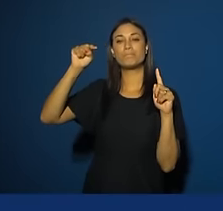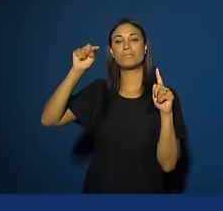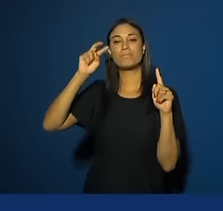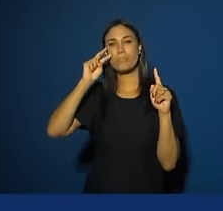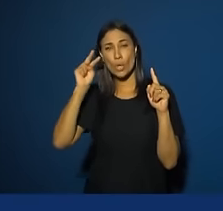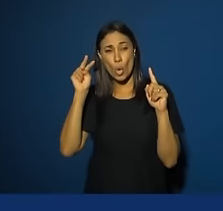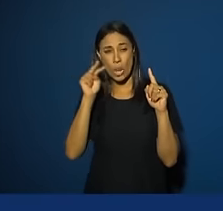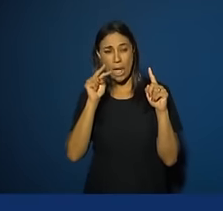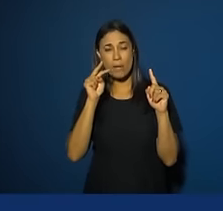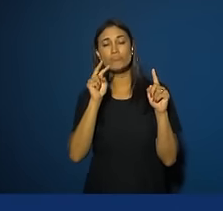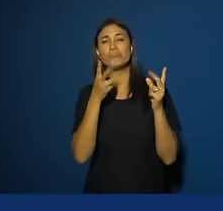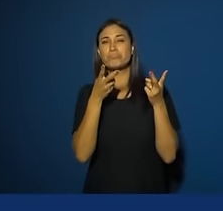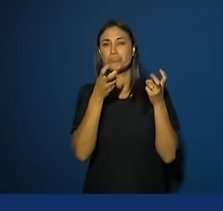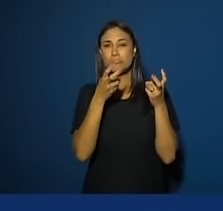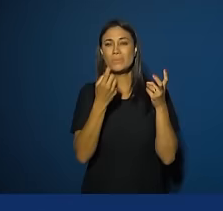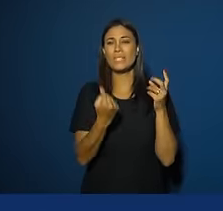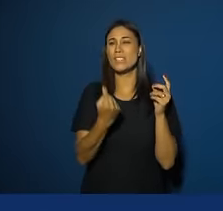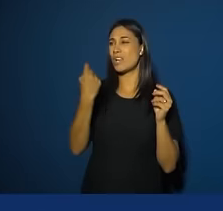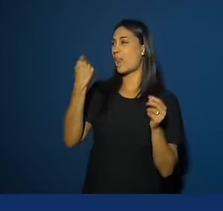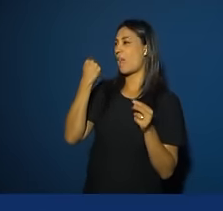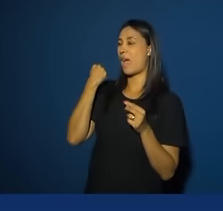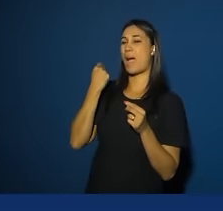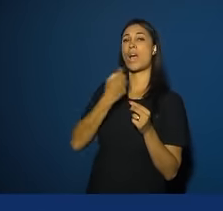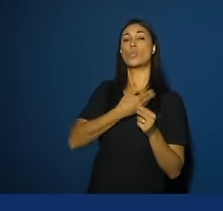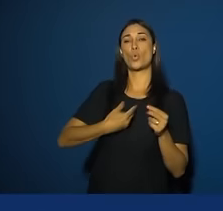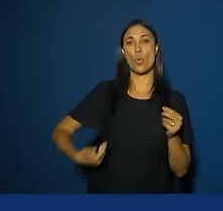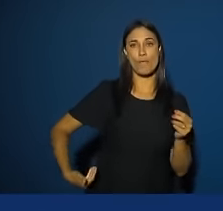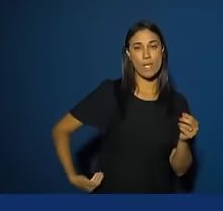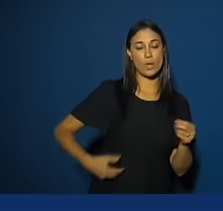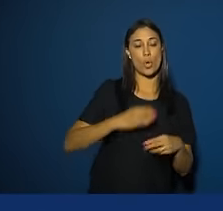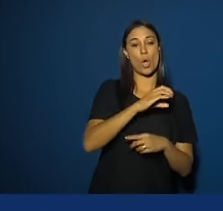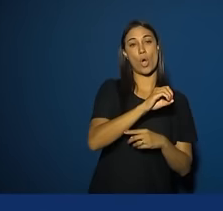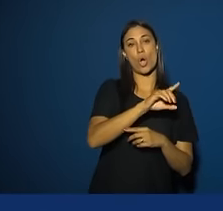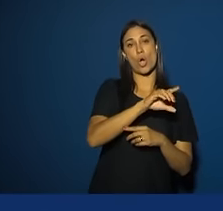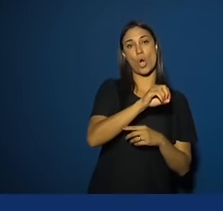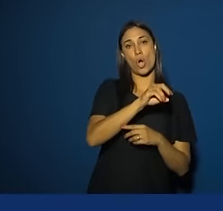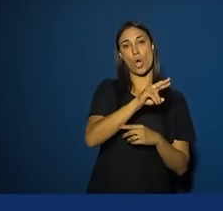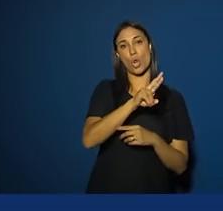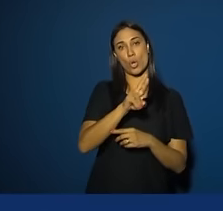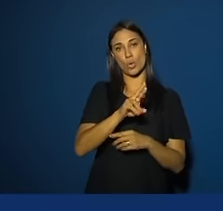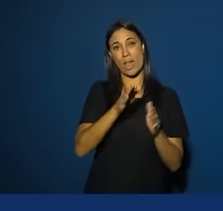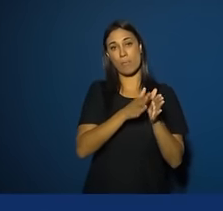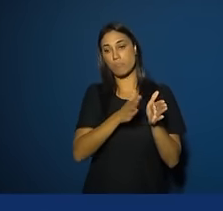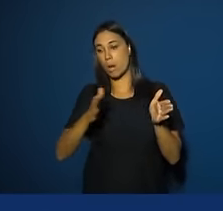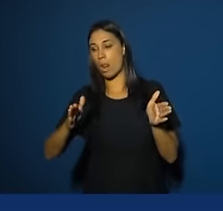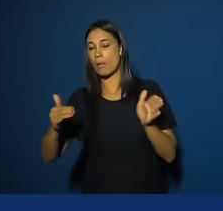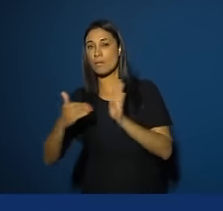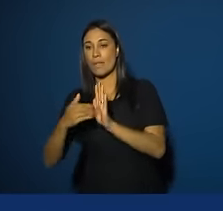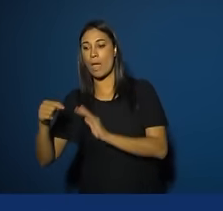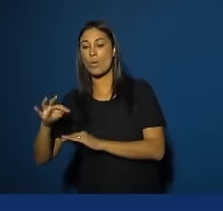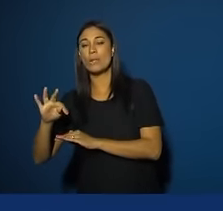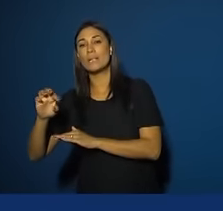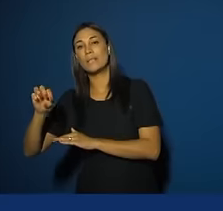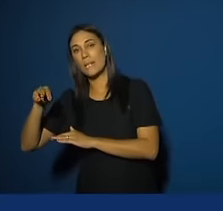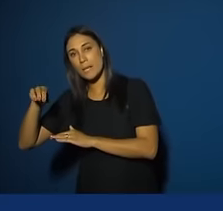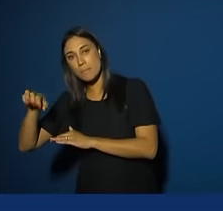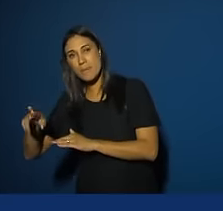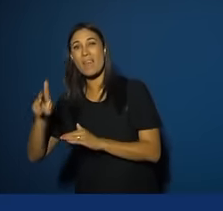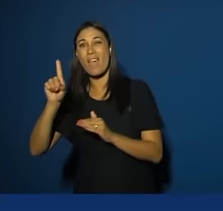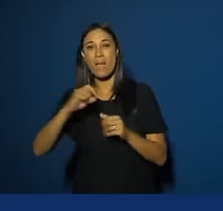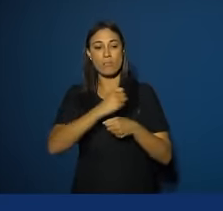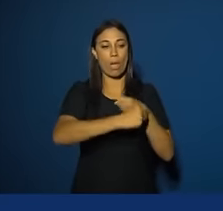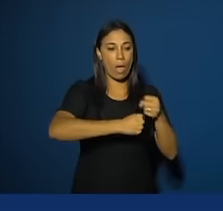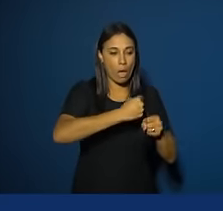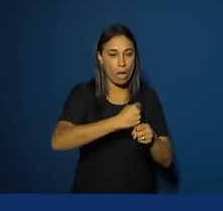eh desde lá governo color até o governo temer ele é quase uma função linear não é governo é governo não é ano a